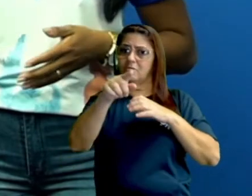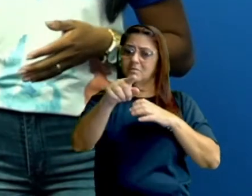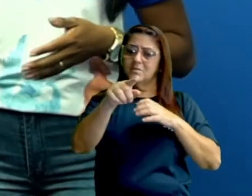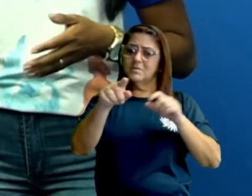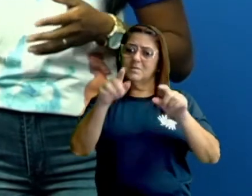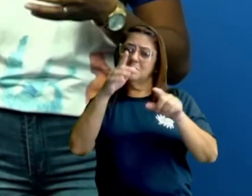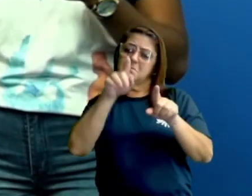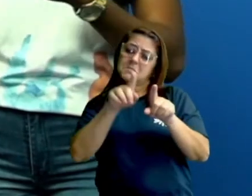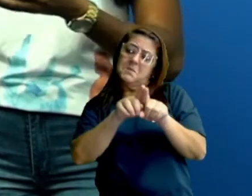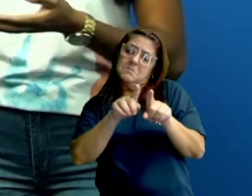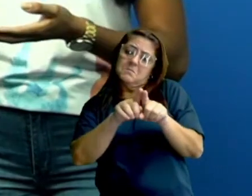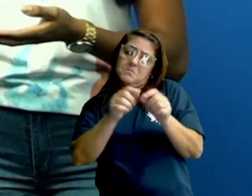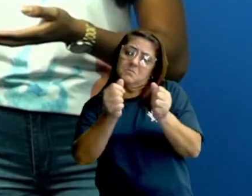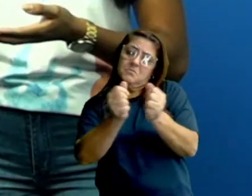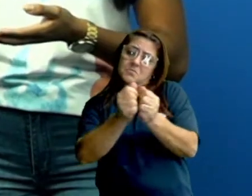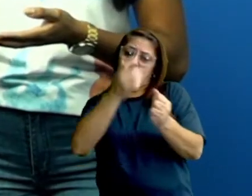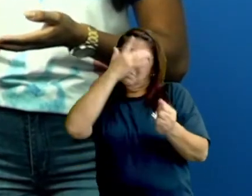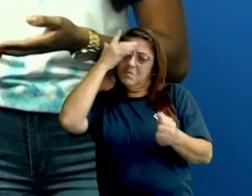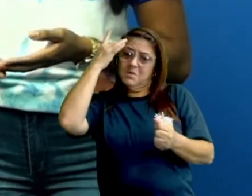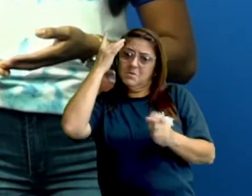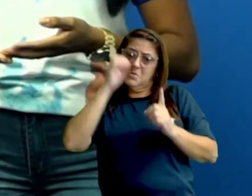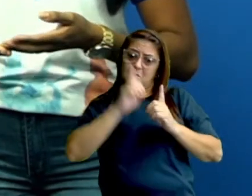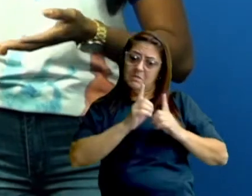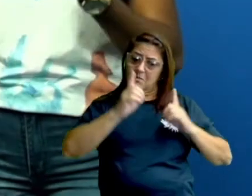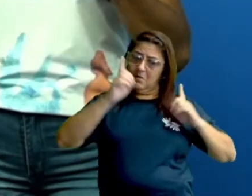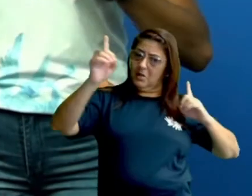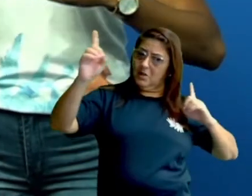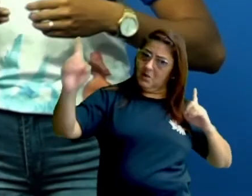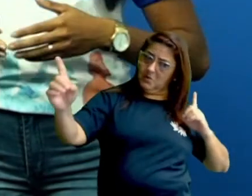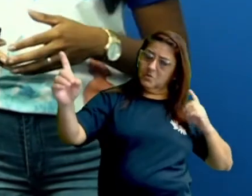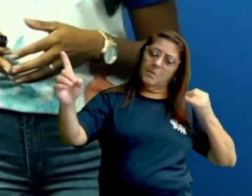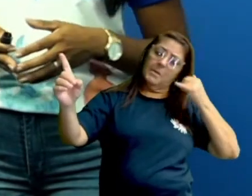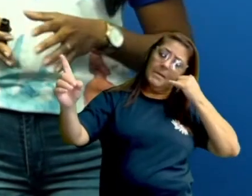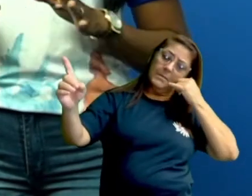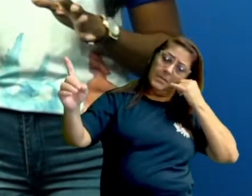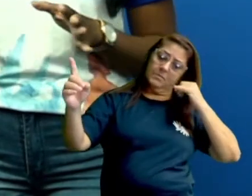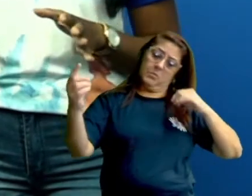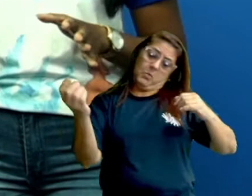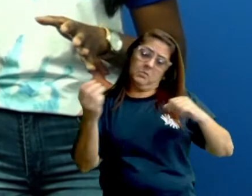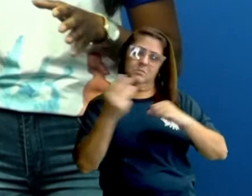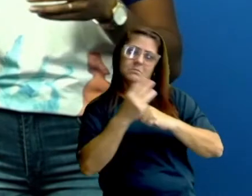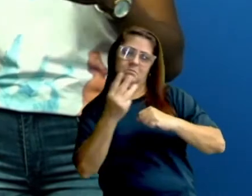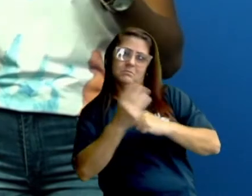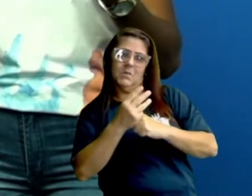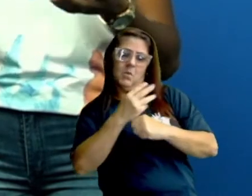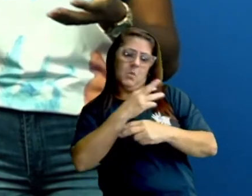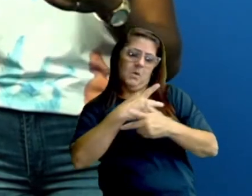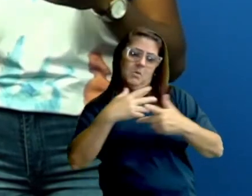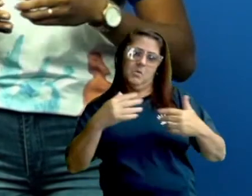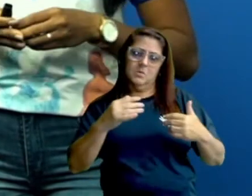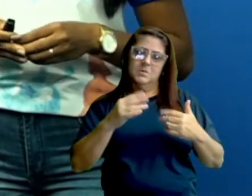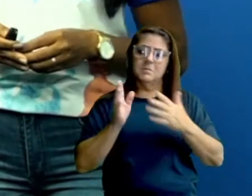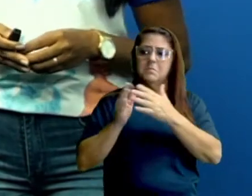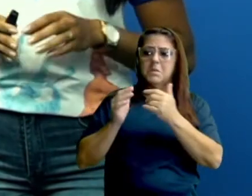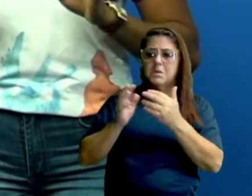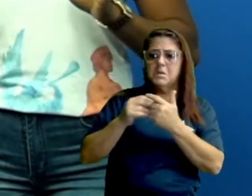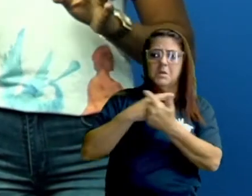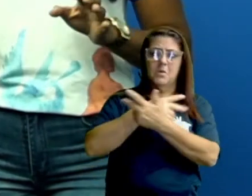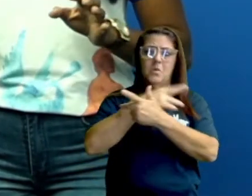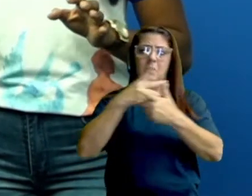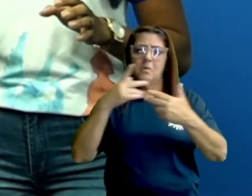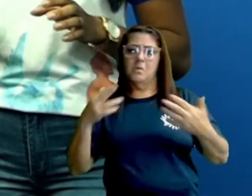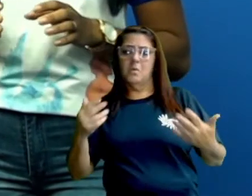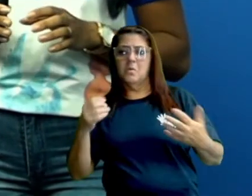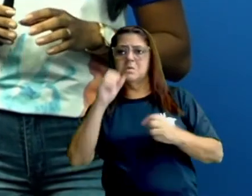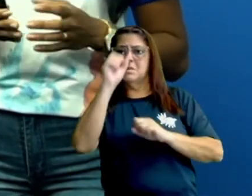e a pessoa que talvez não esteja tão próxima ou que quer aquele determinado material, se for um caso de uma